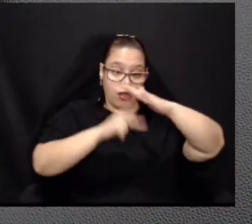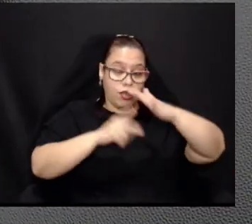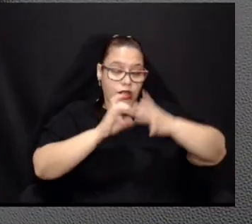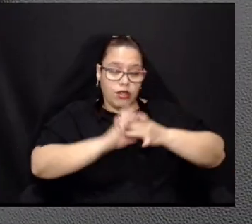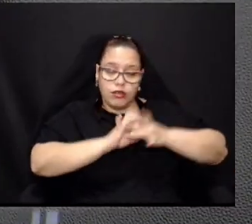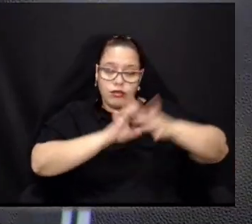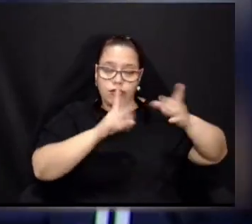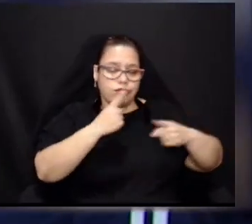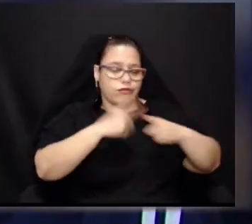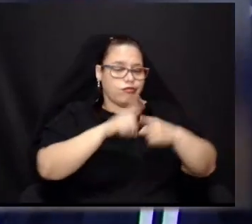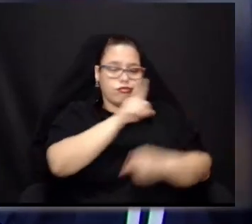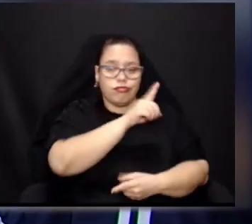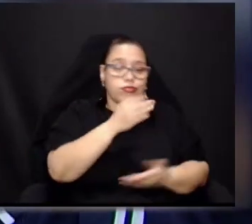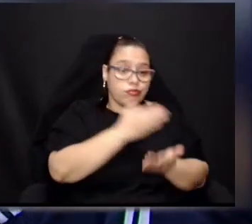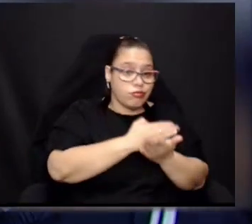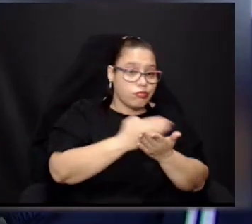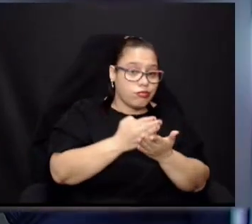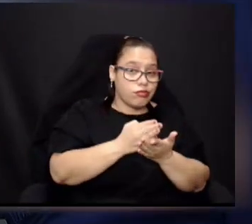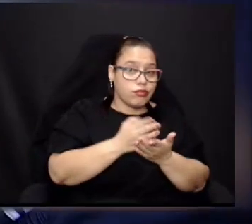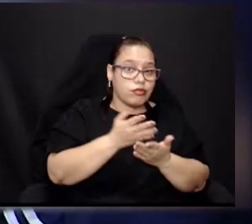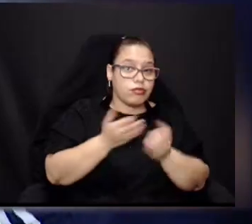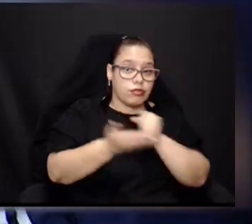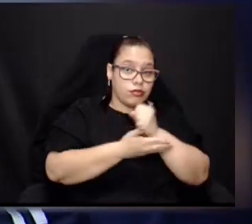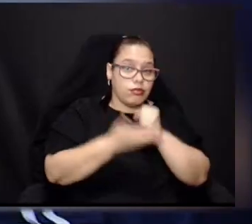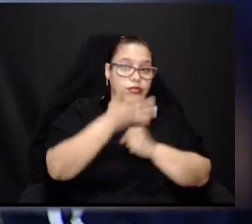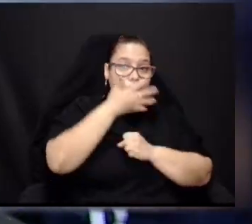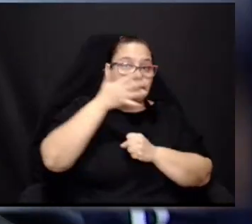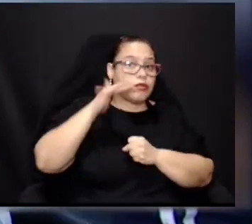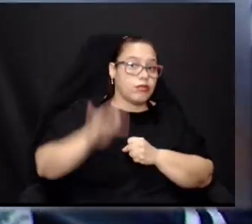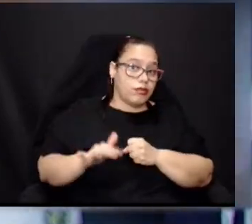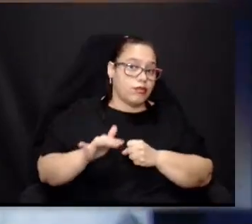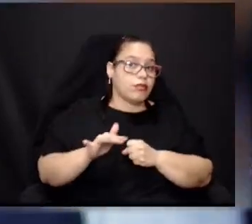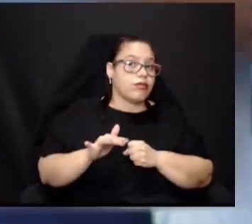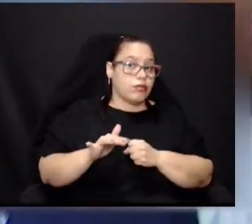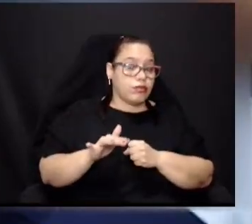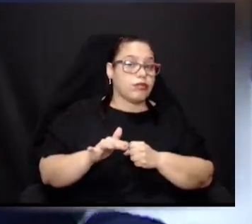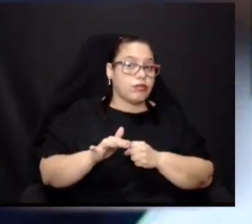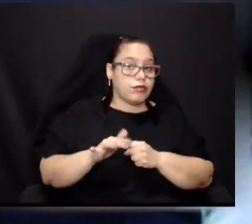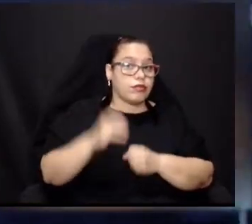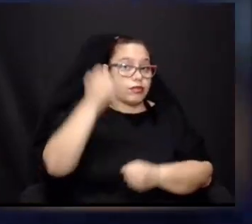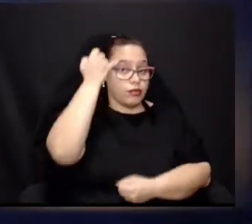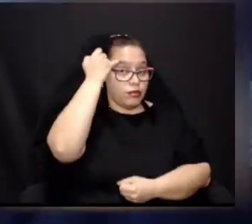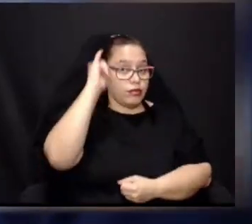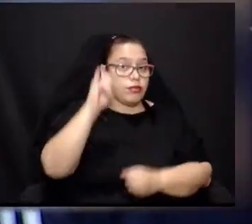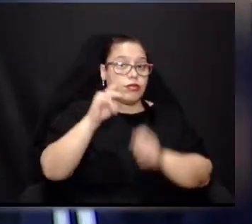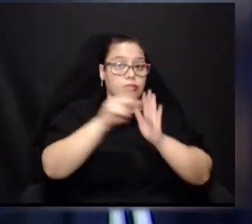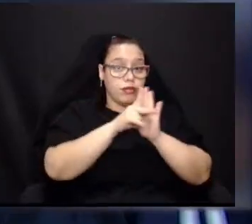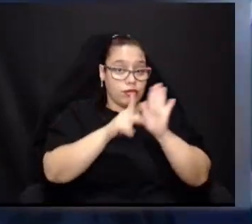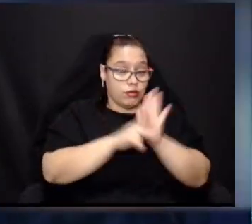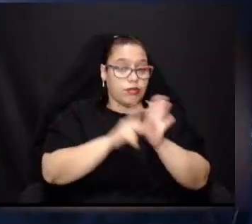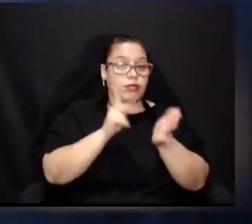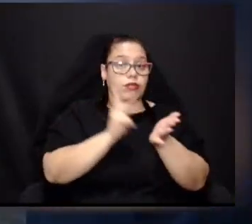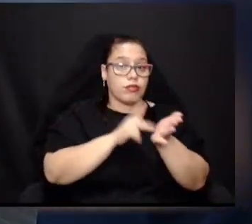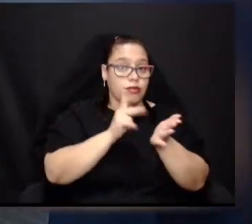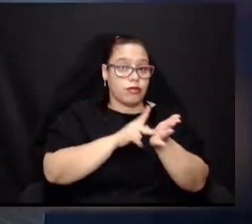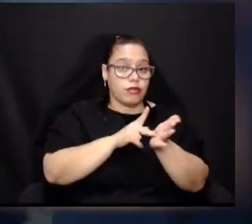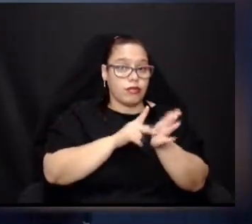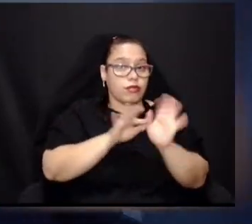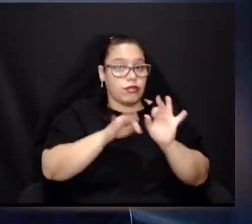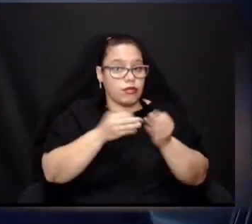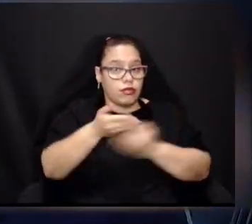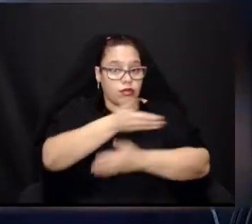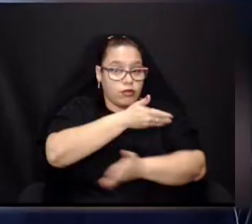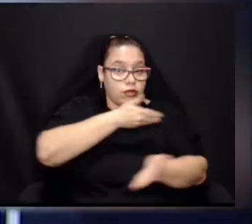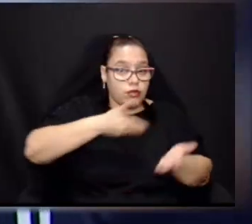começar desde a base, que são as crianças? Então, a ideia do projeto é realmente familiarizar, desde que eles são